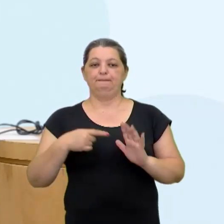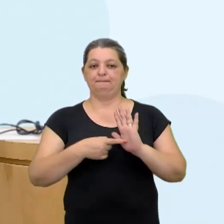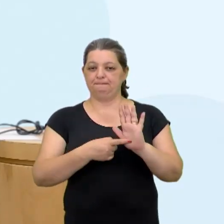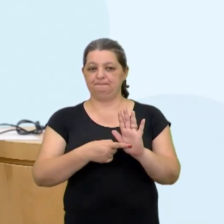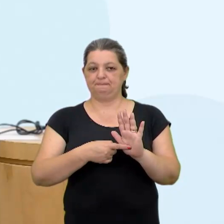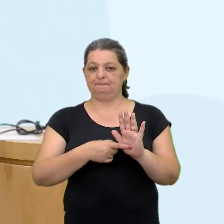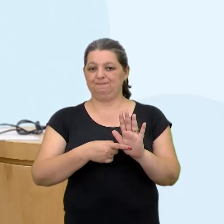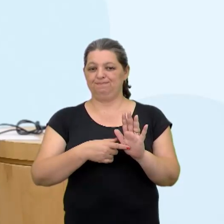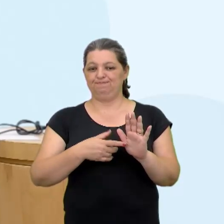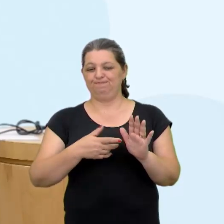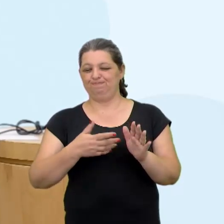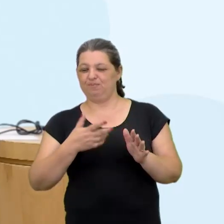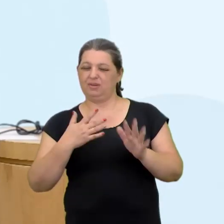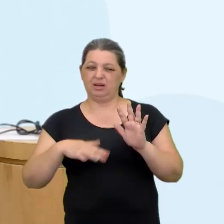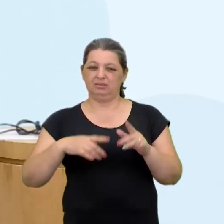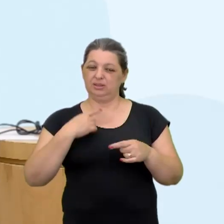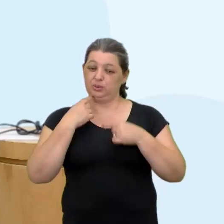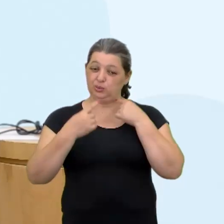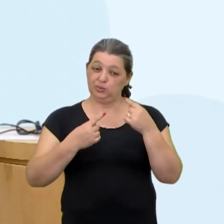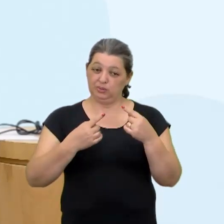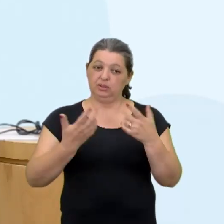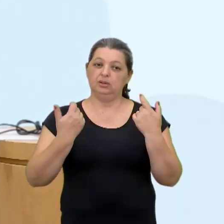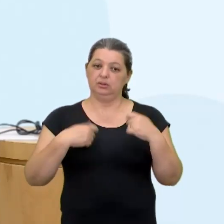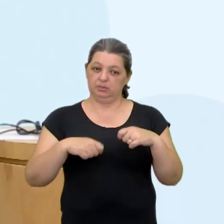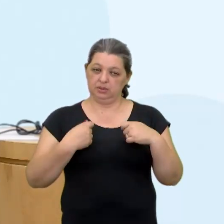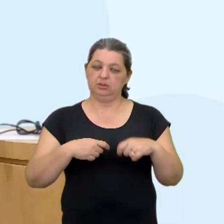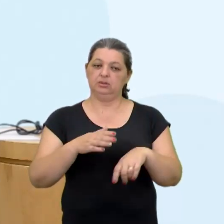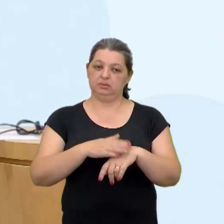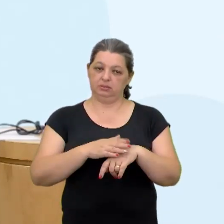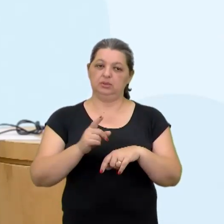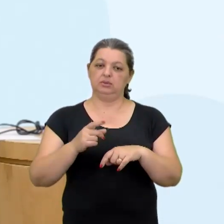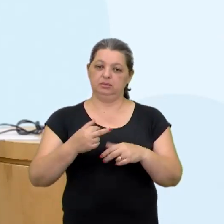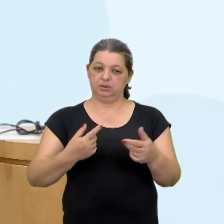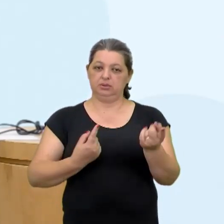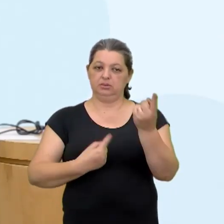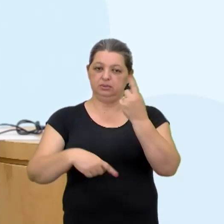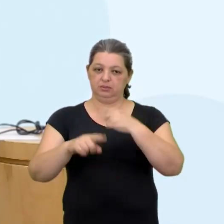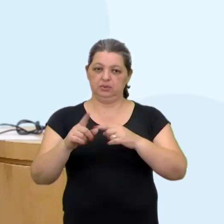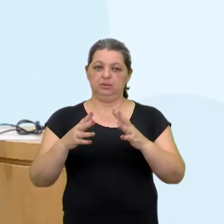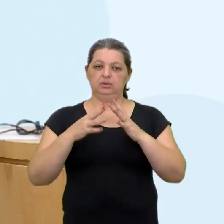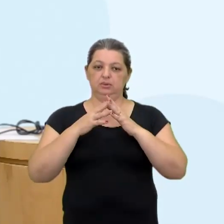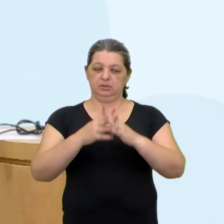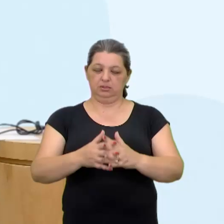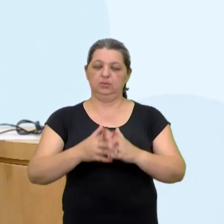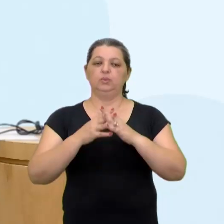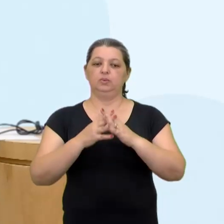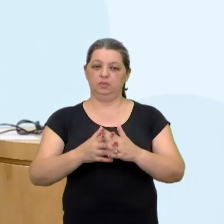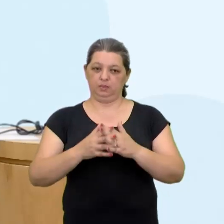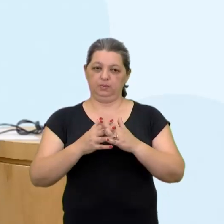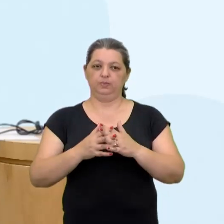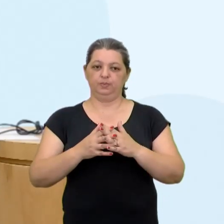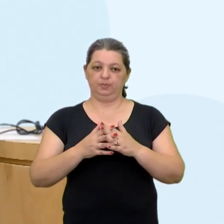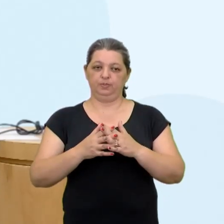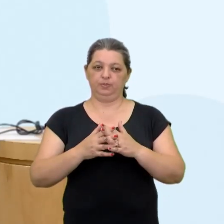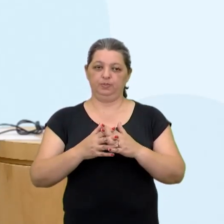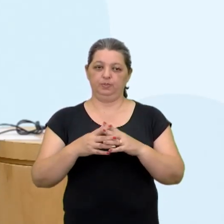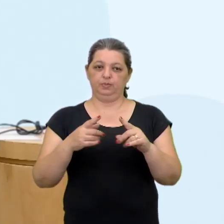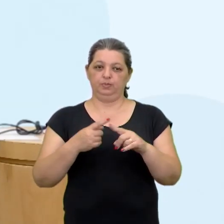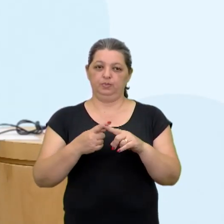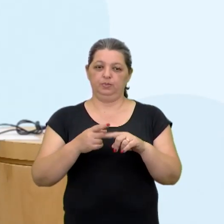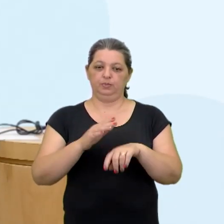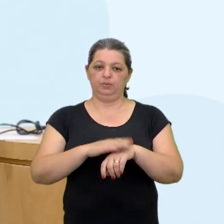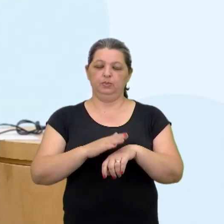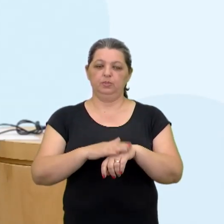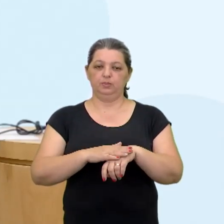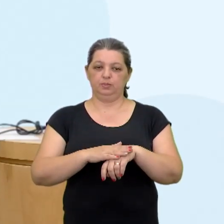você não tem certeza, você não vai utilizar. Ele é realmente para coisas um pouco mais avançadas, porque é ele que faz essa... É ele